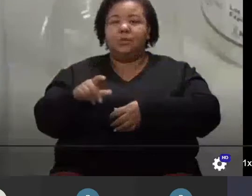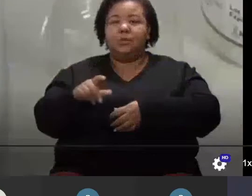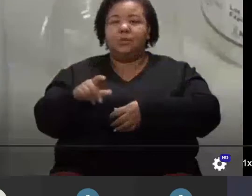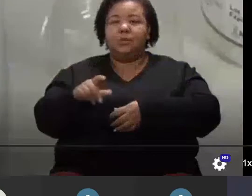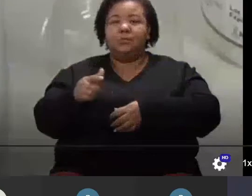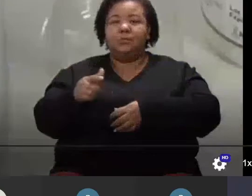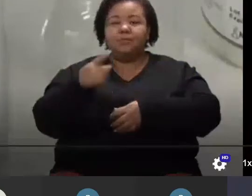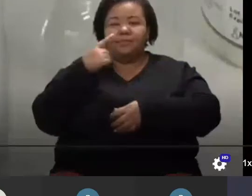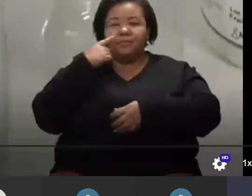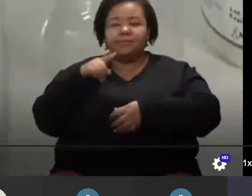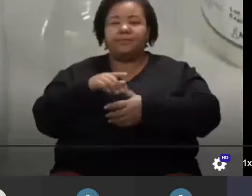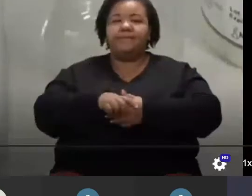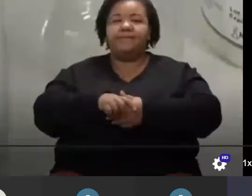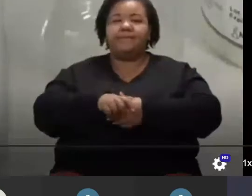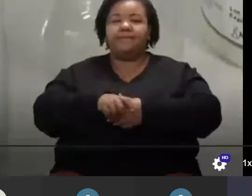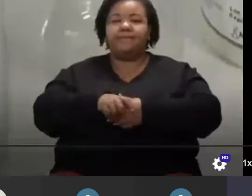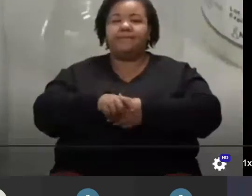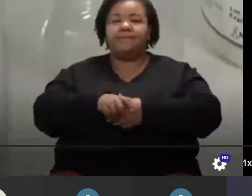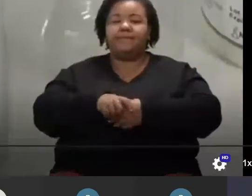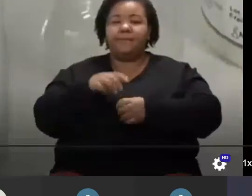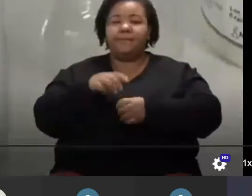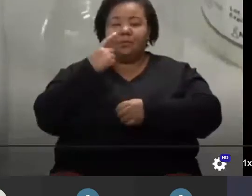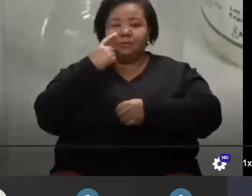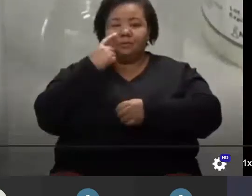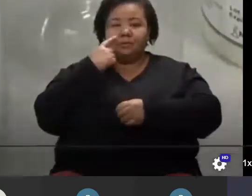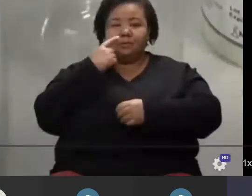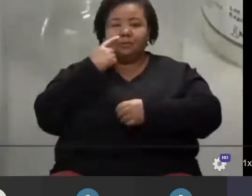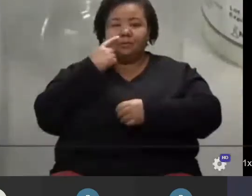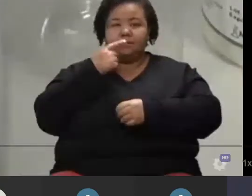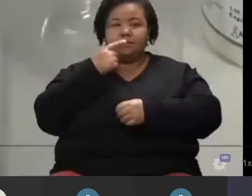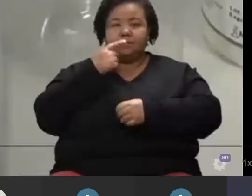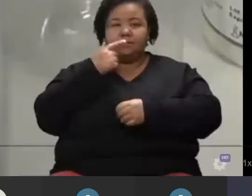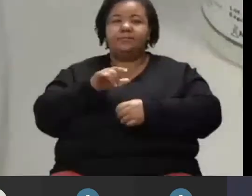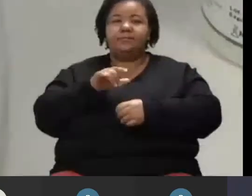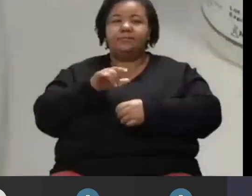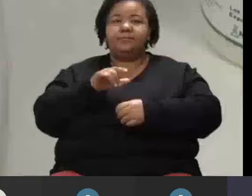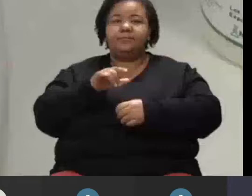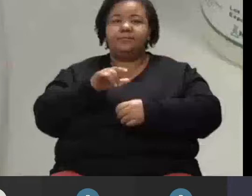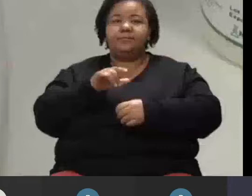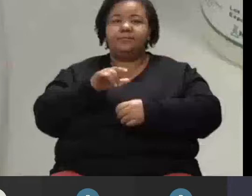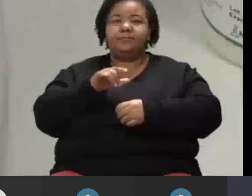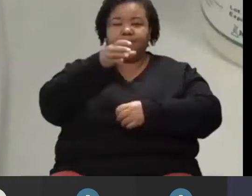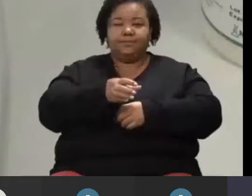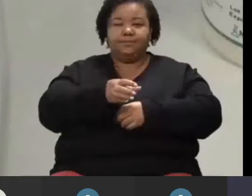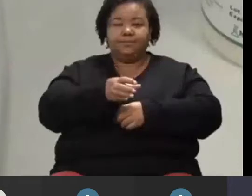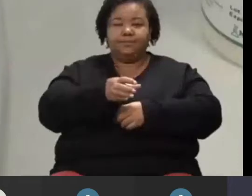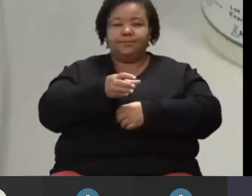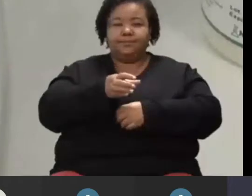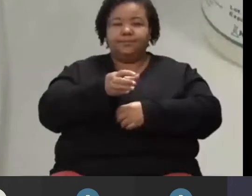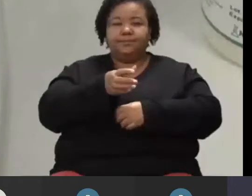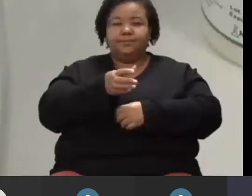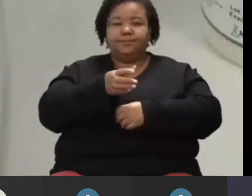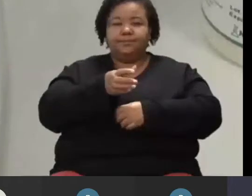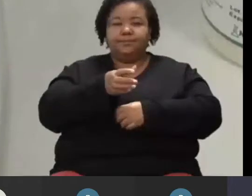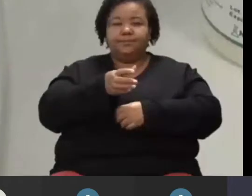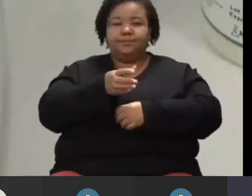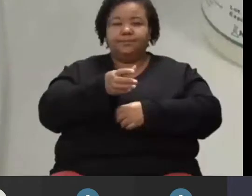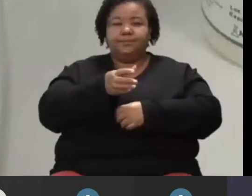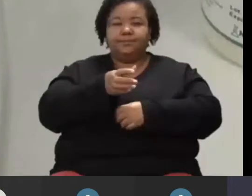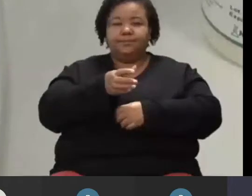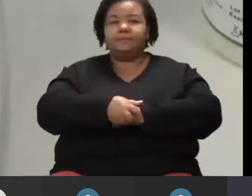gente utiliza para diluir. Então, a balança, você vai colocar o seu Erlen na balança e